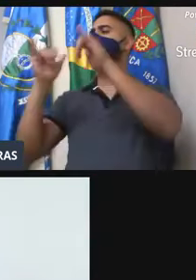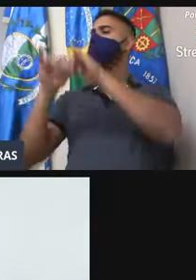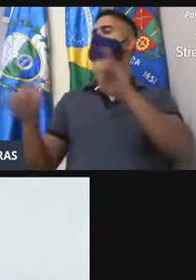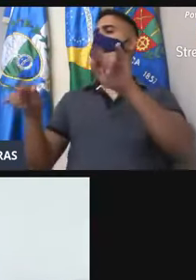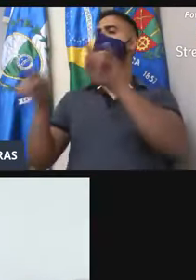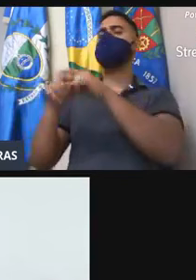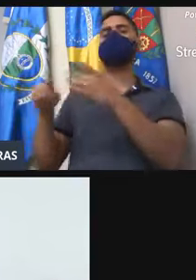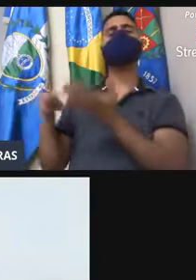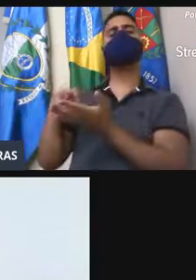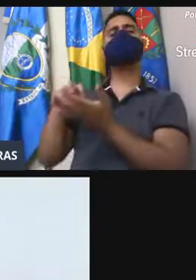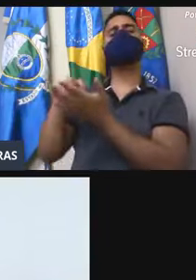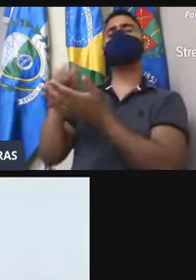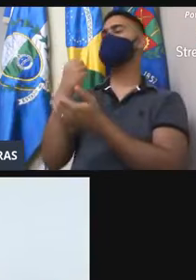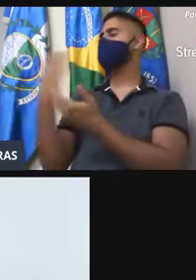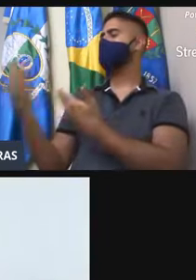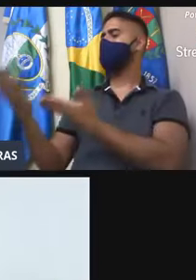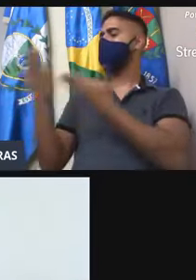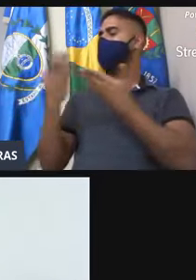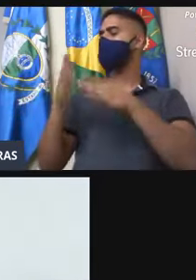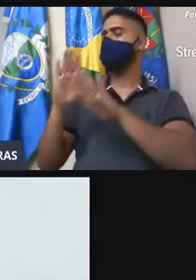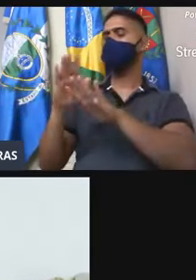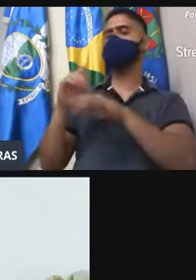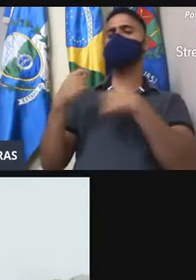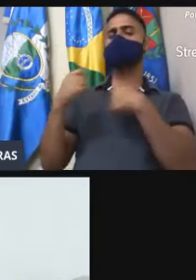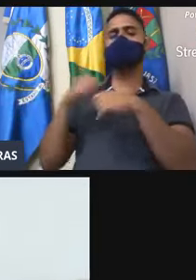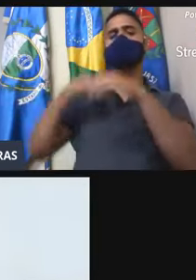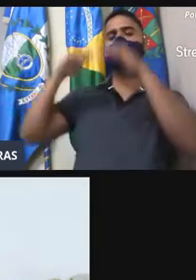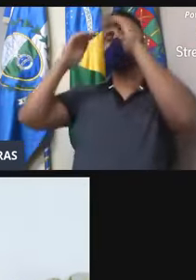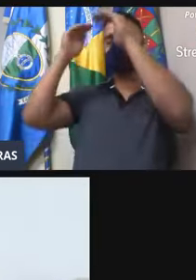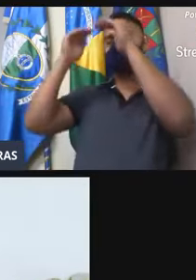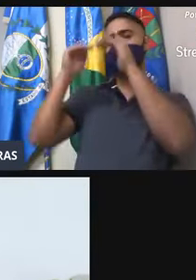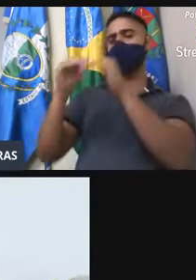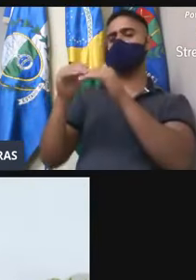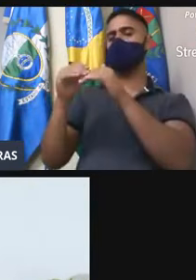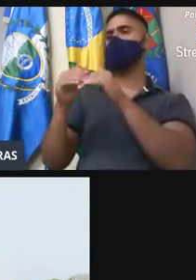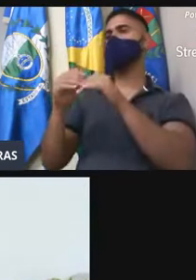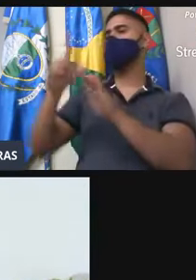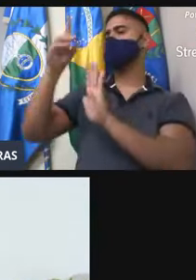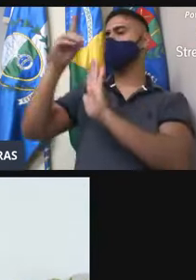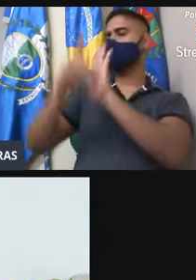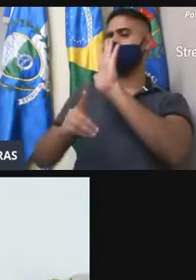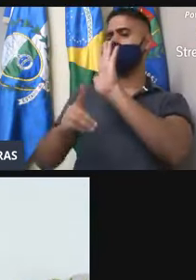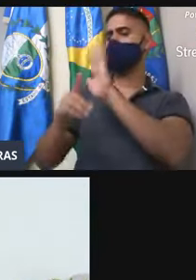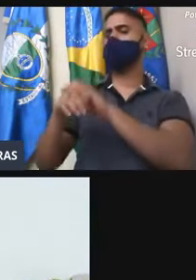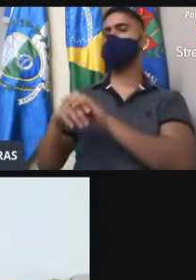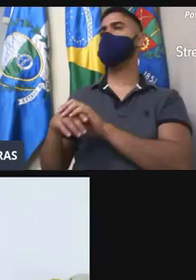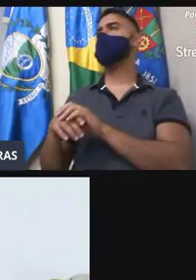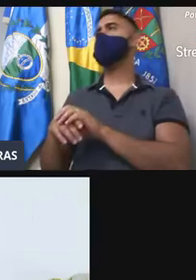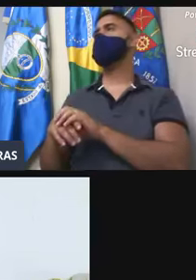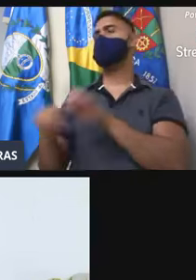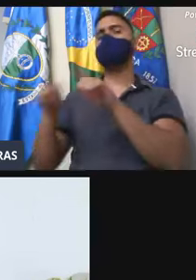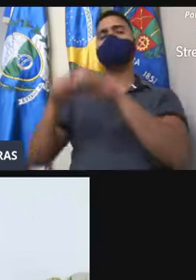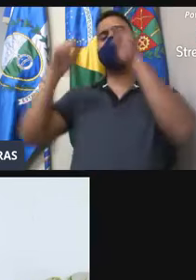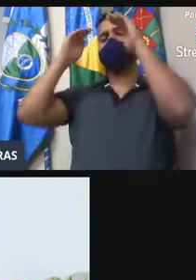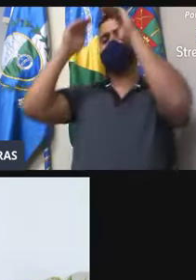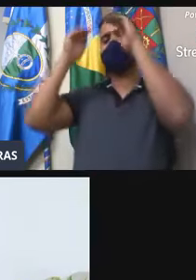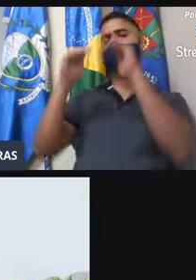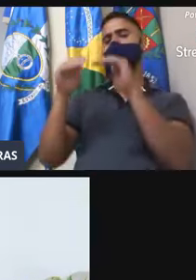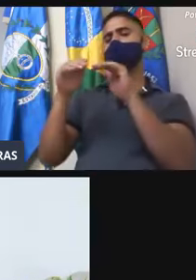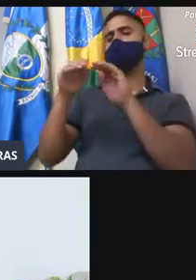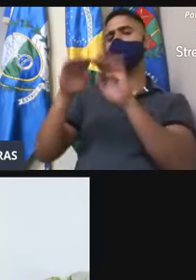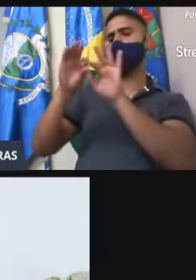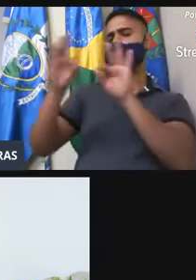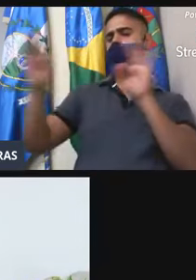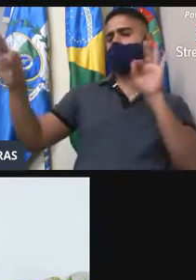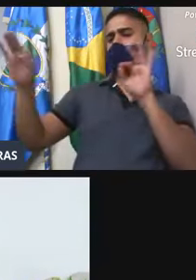turistas sejam muito bem-vindos, lógico, mas que respeite, né, os nossos decretos, né, que respeite o isolamento, que respeite o